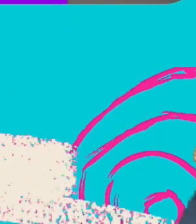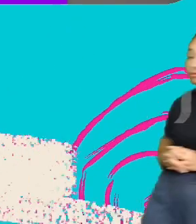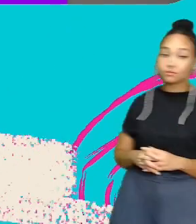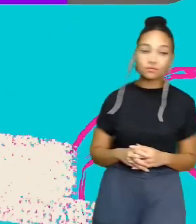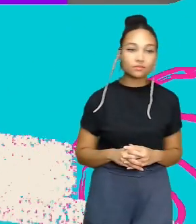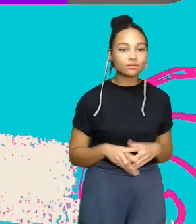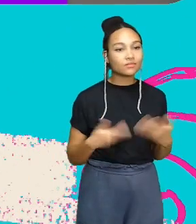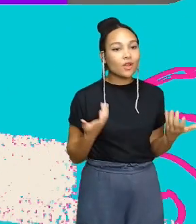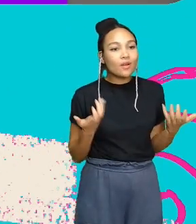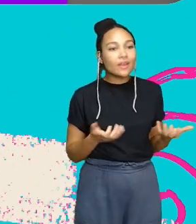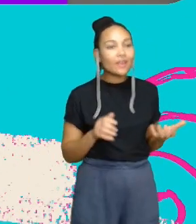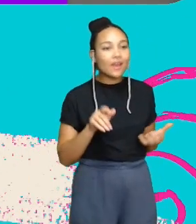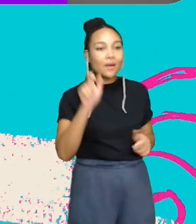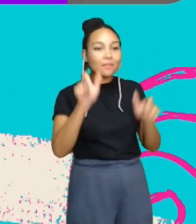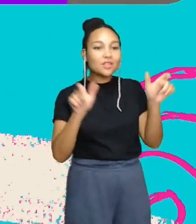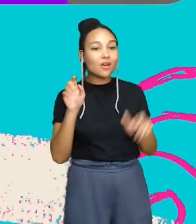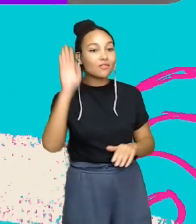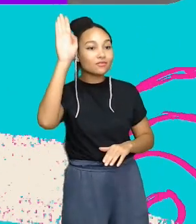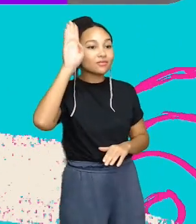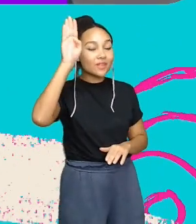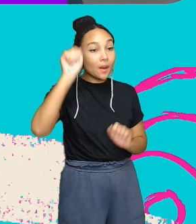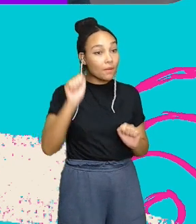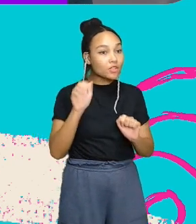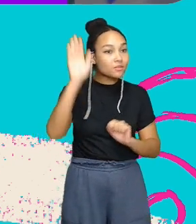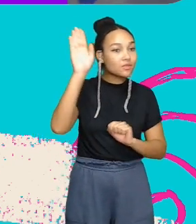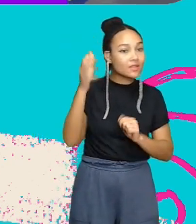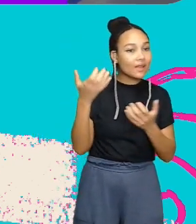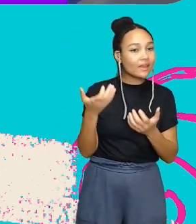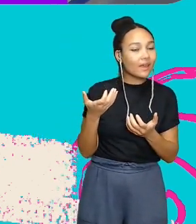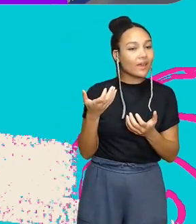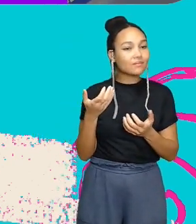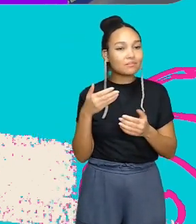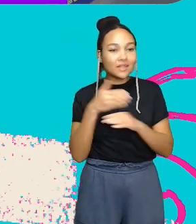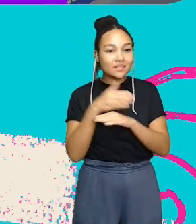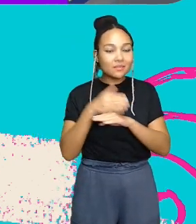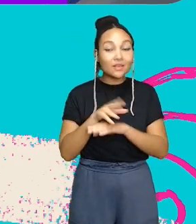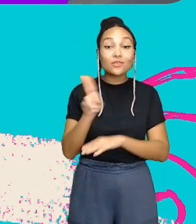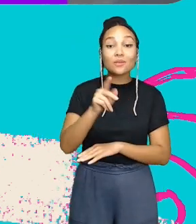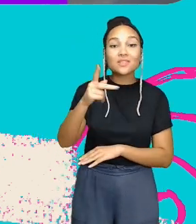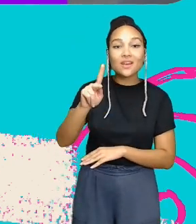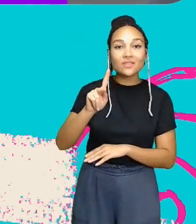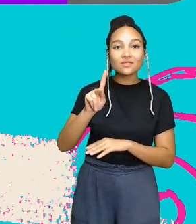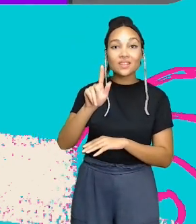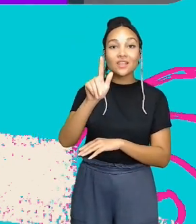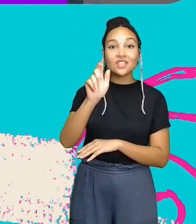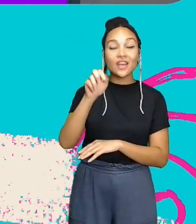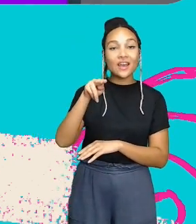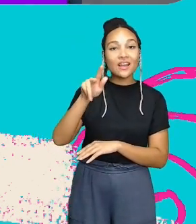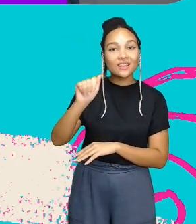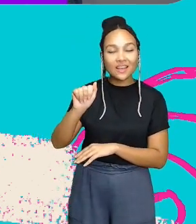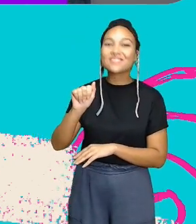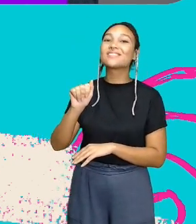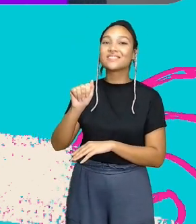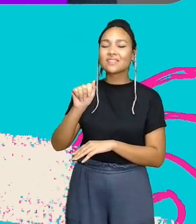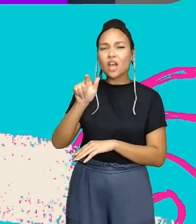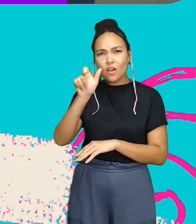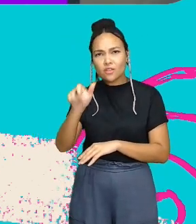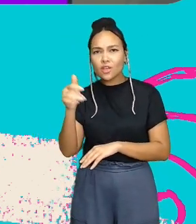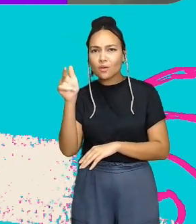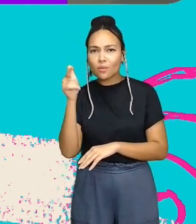pode levantar a mão, por favor? Qual é o seu nome? Giana. Giana, você consegue me